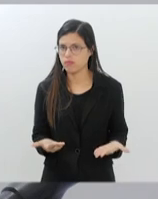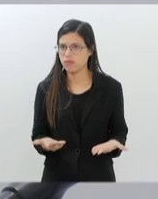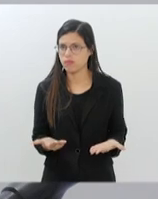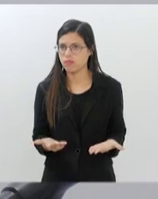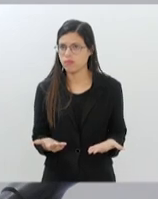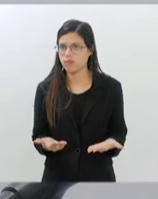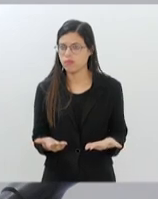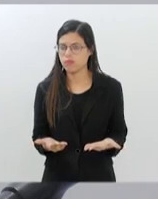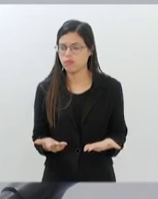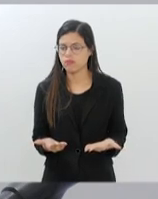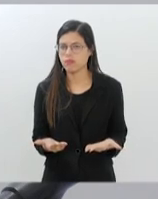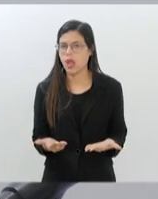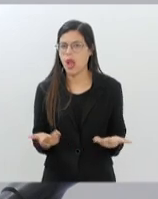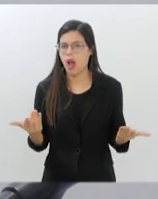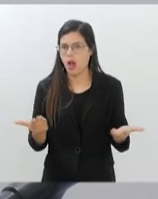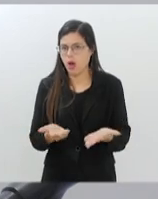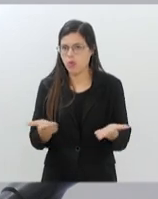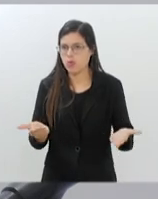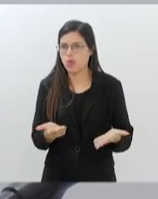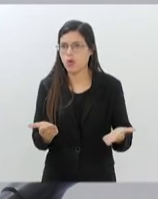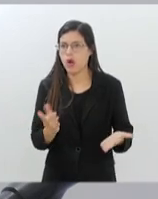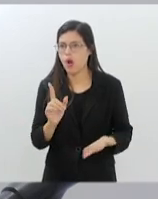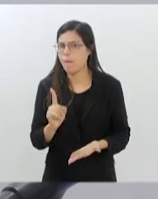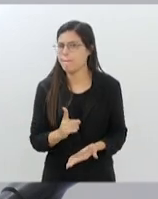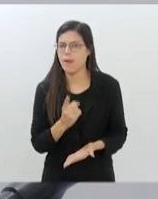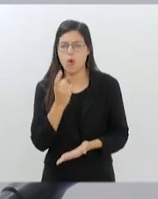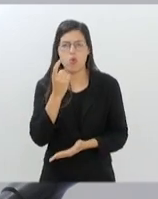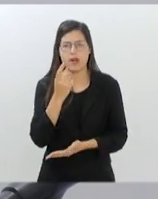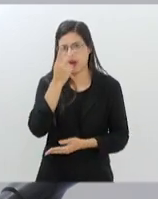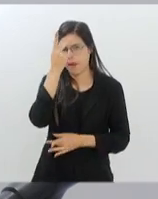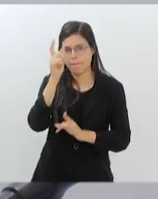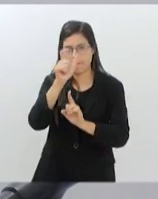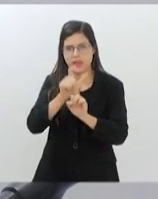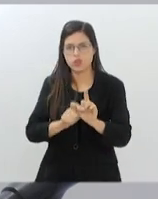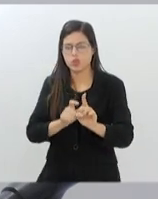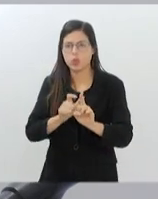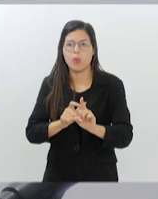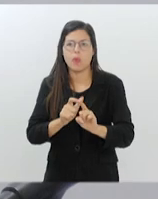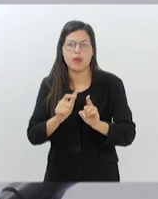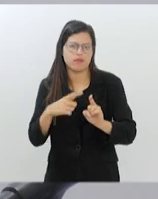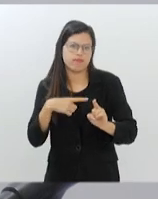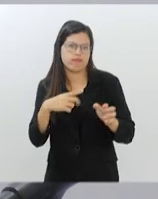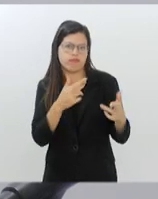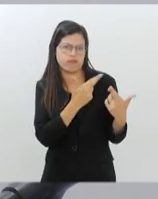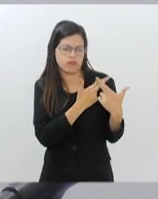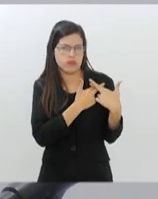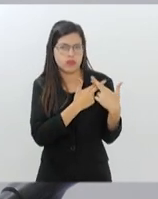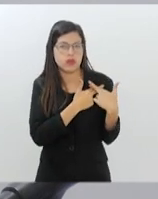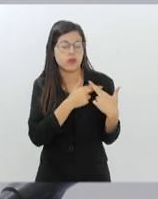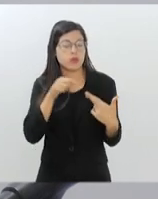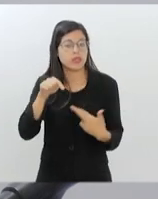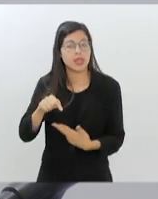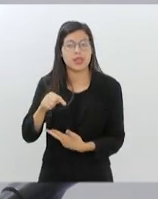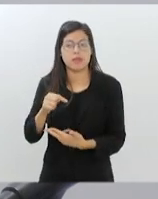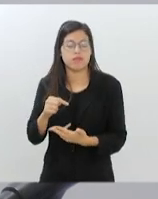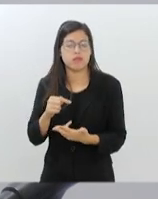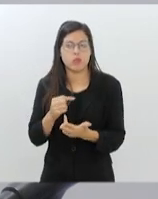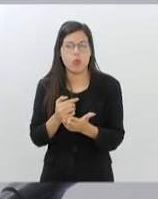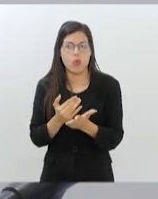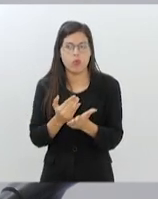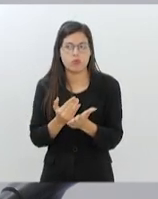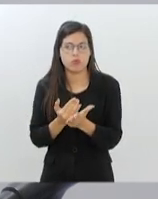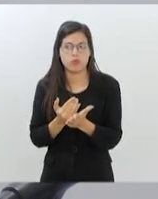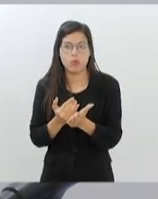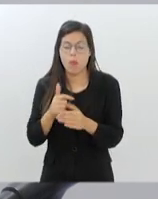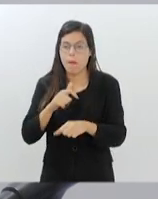tanto é que agora é uma a única pessoa que concentra Essas atividades o senhor está Desde o Primeiro Momento ainda quanto